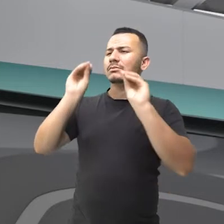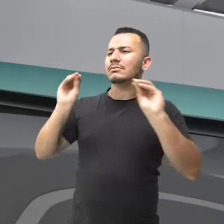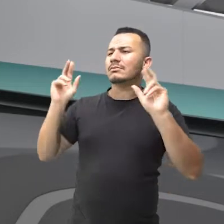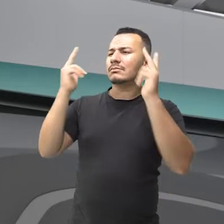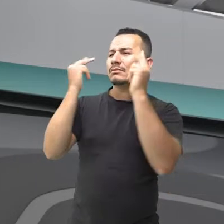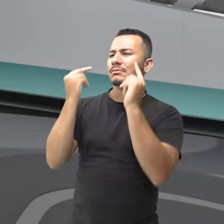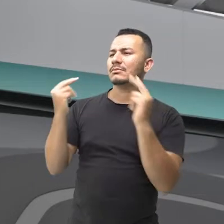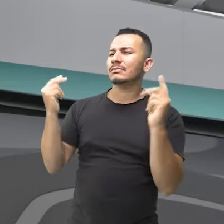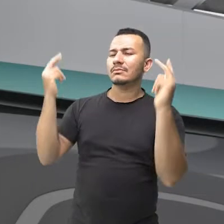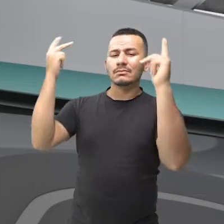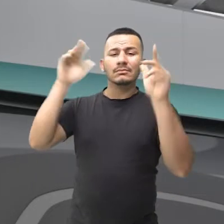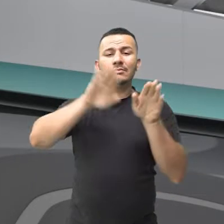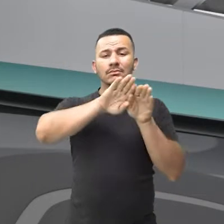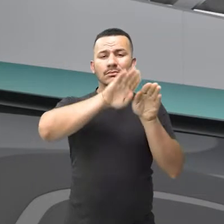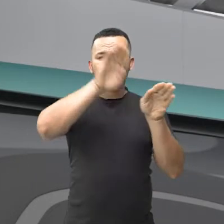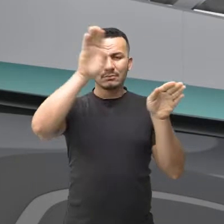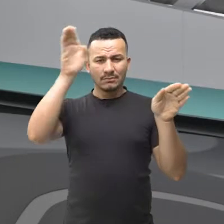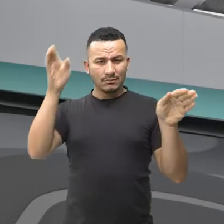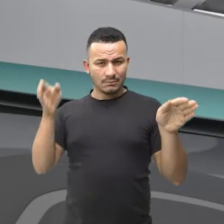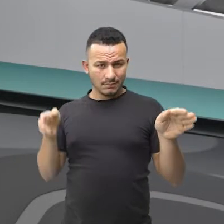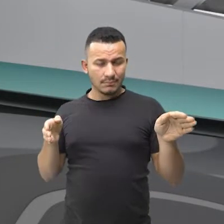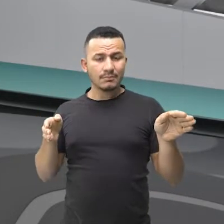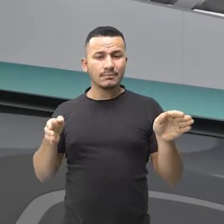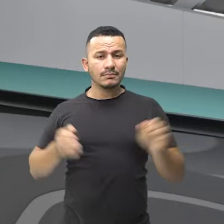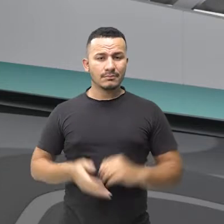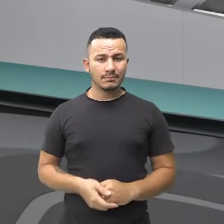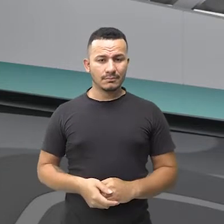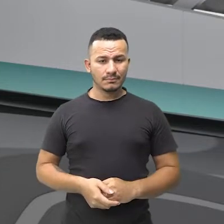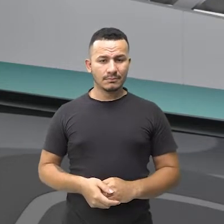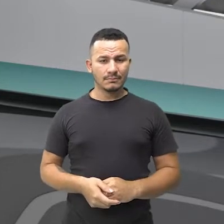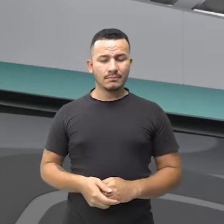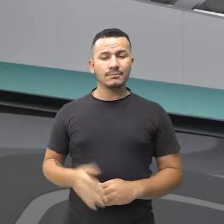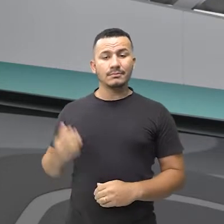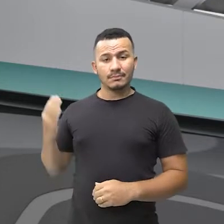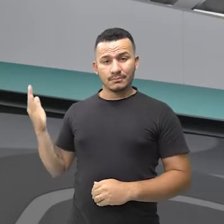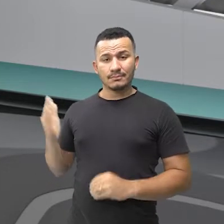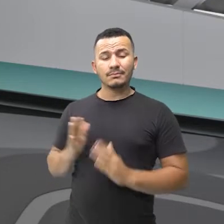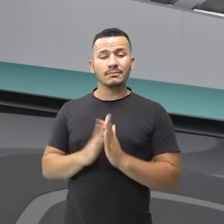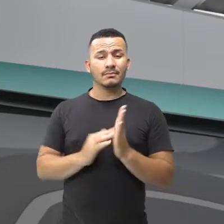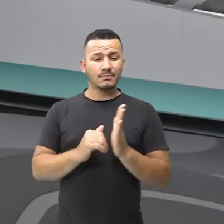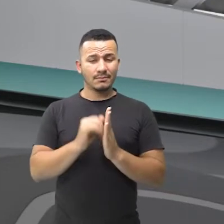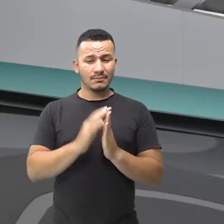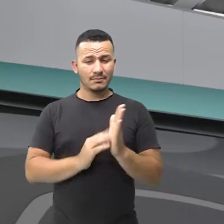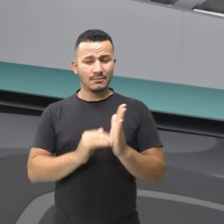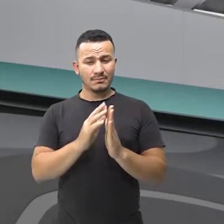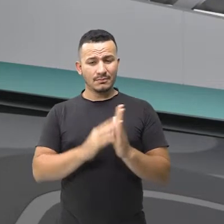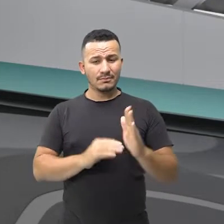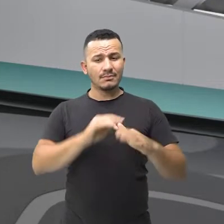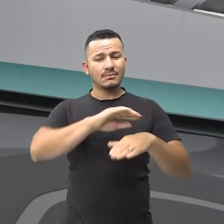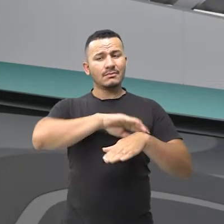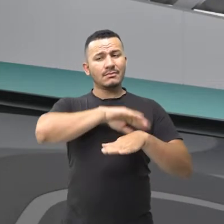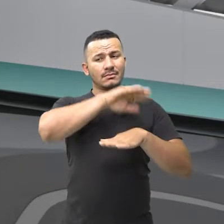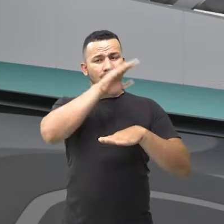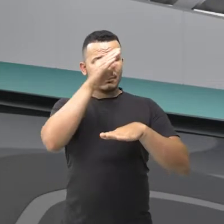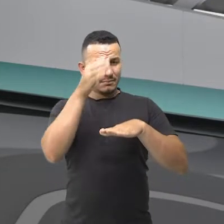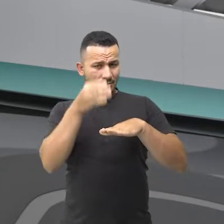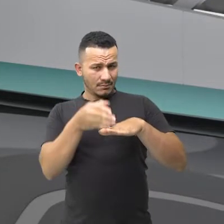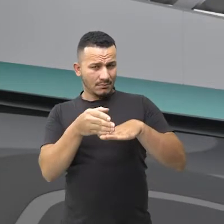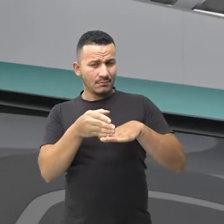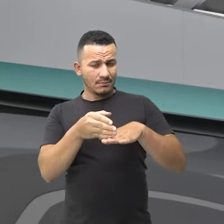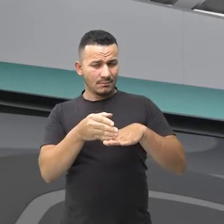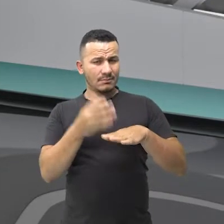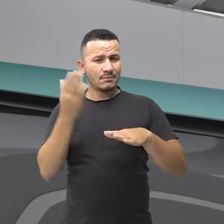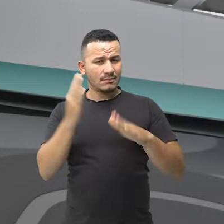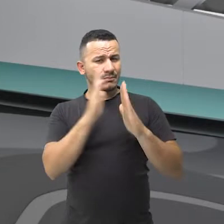paredes das cavernas. Então, aqui essa pintura é de uma caverna, tá? É